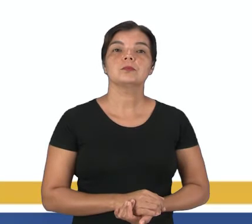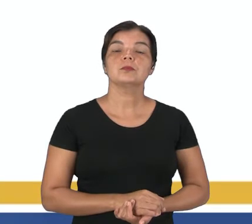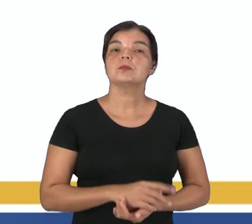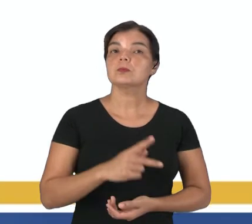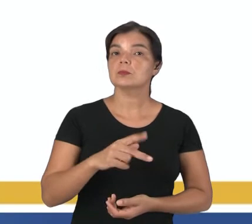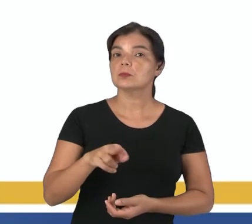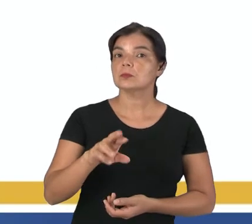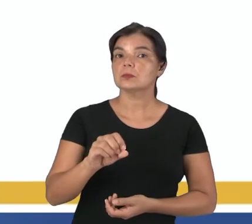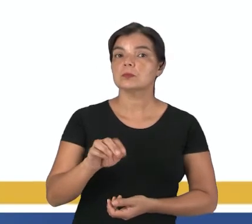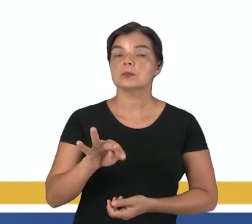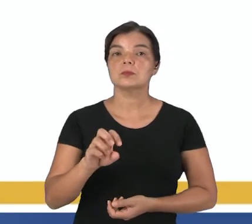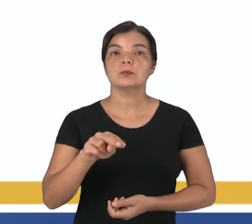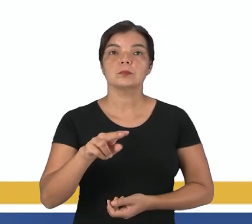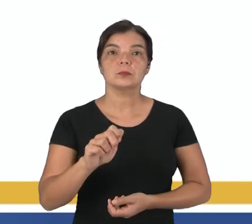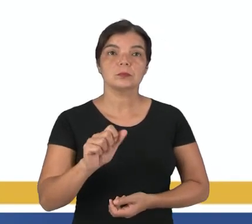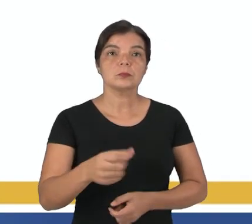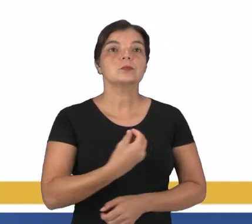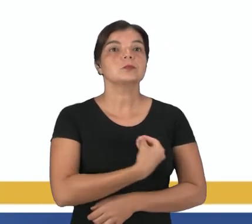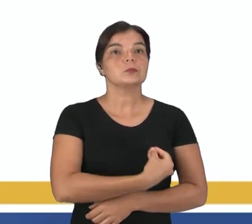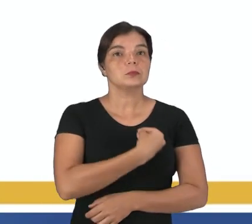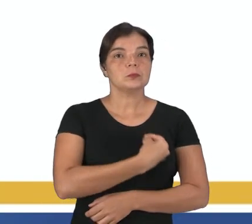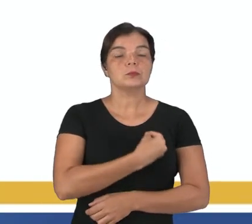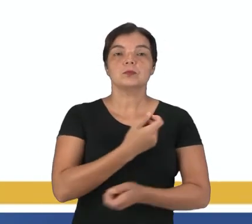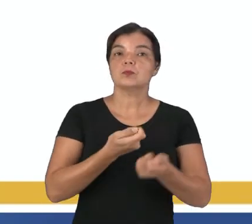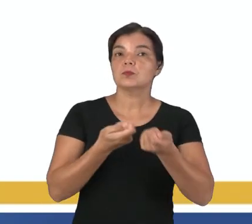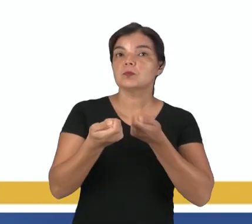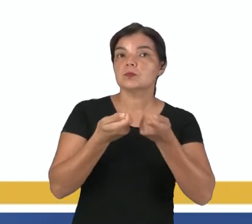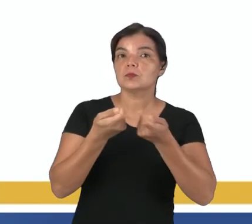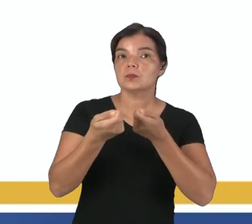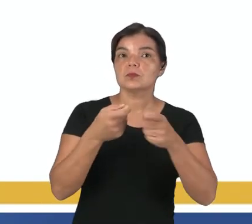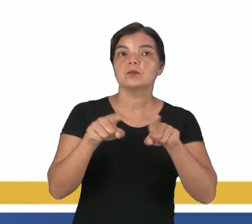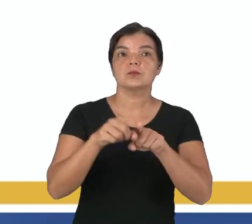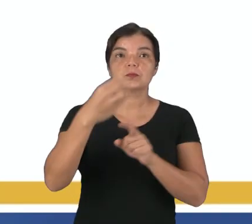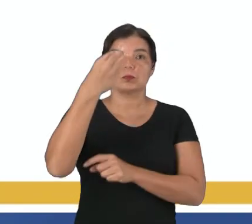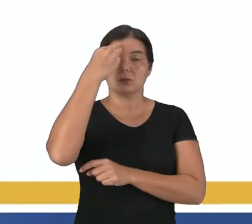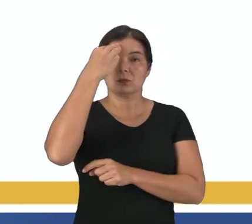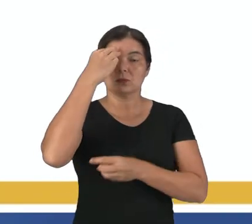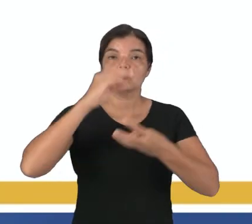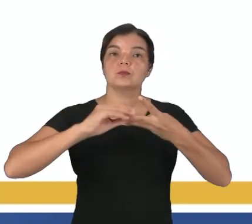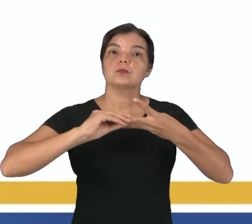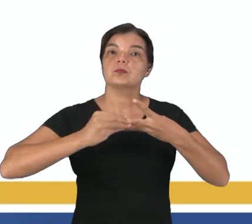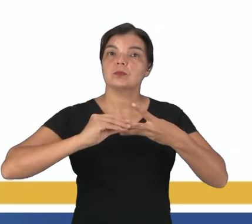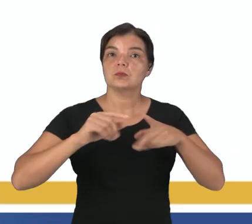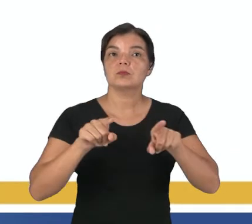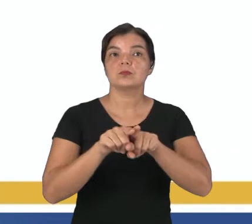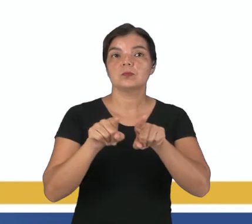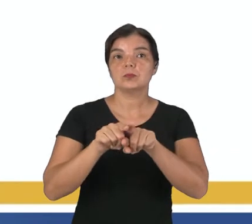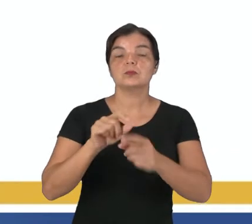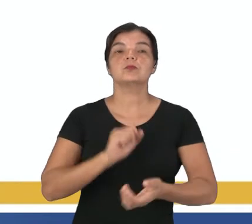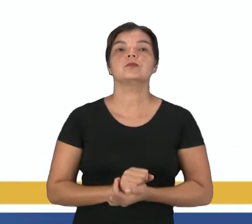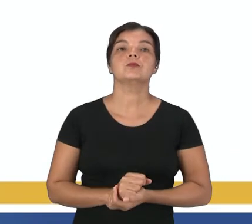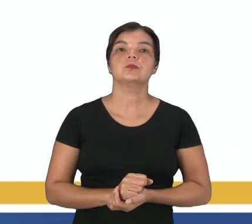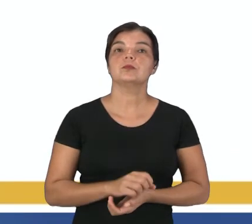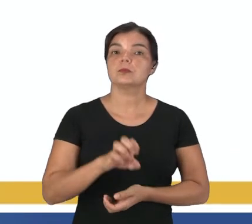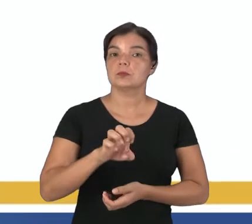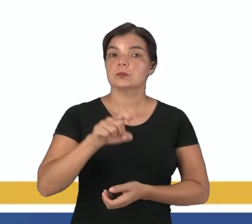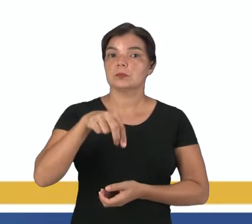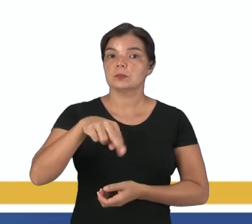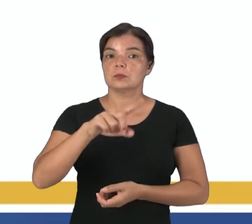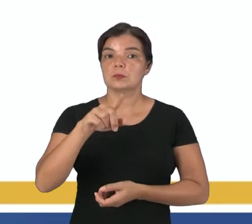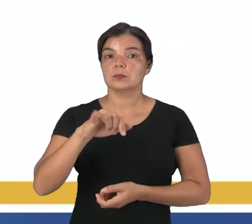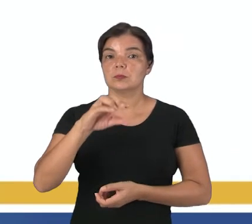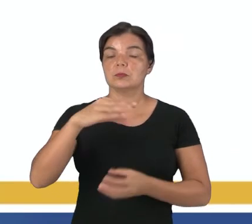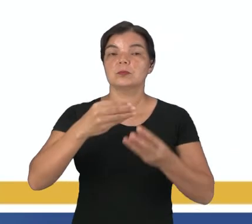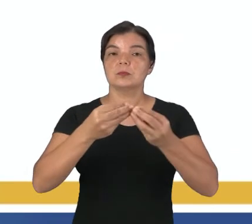passa proteínas elas também participam ativamente do controle no metabolismo e é atuam também como um